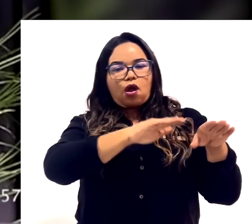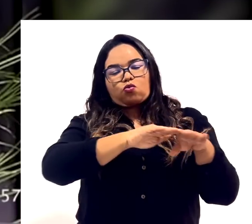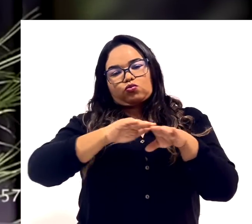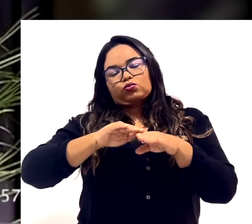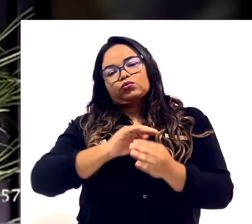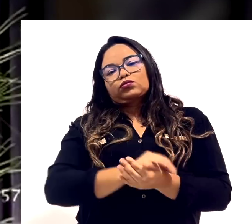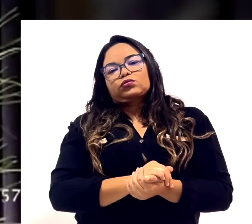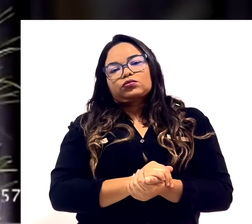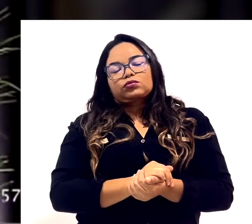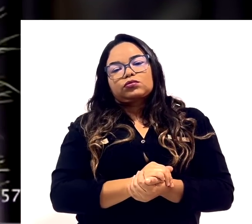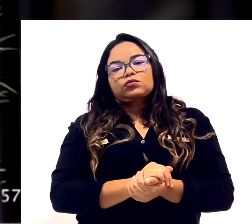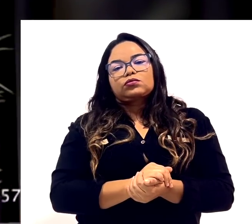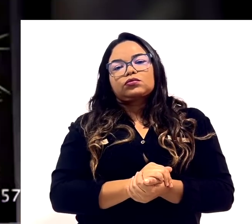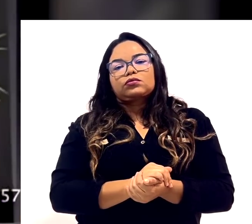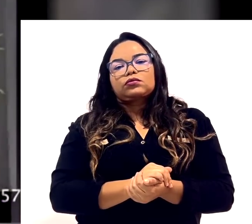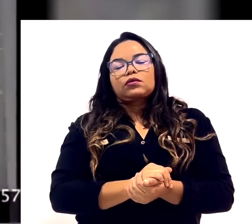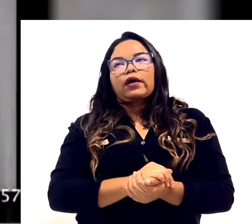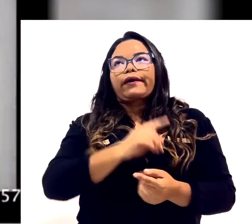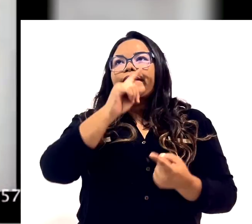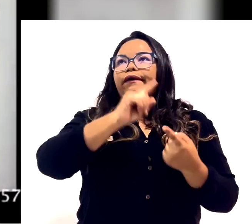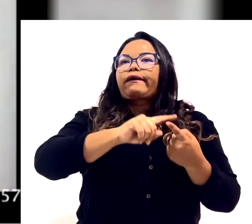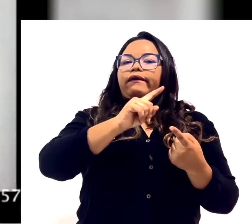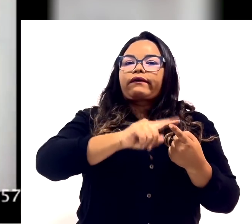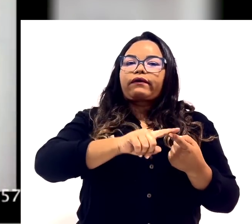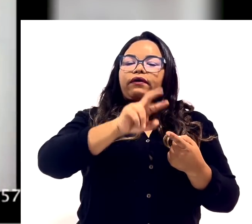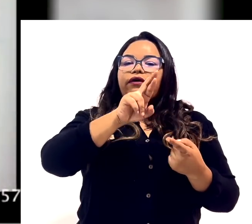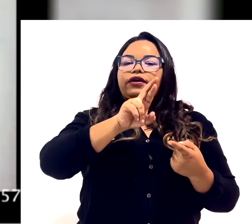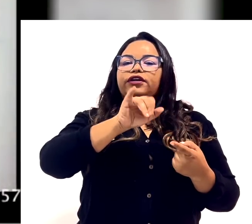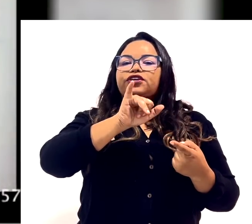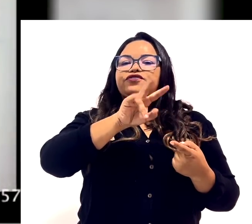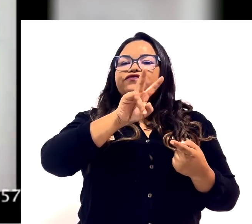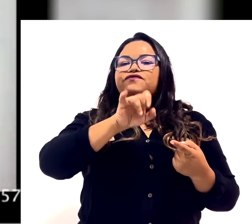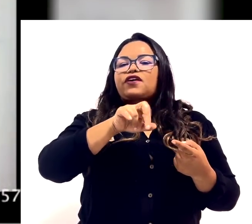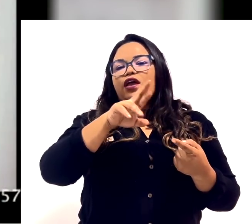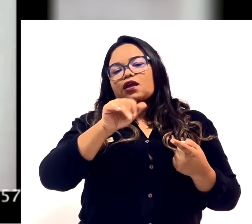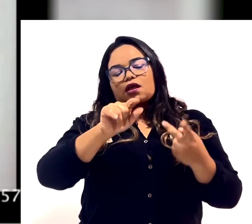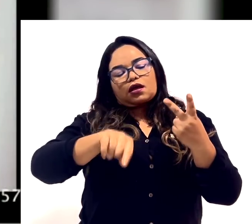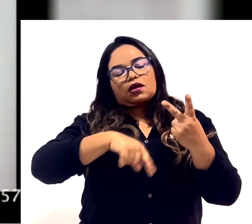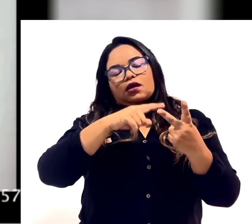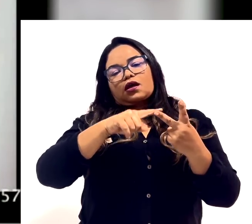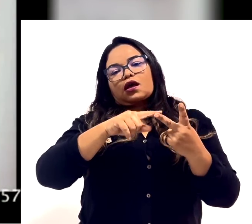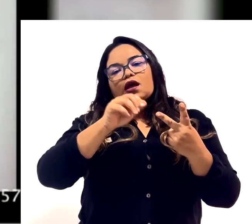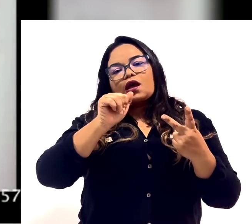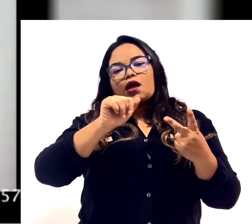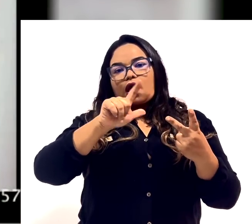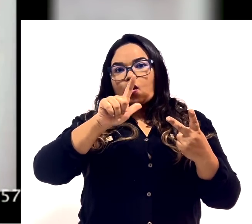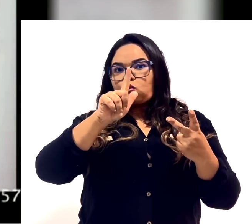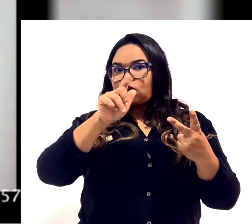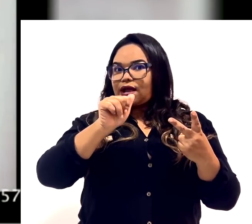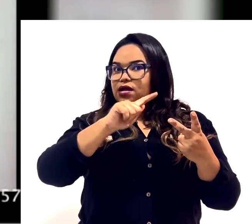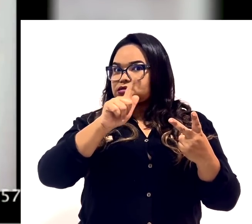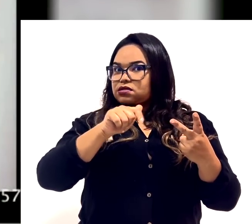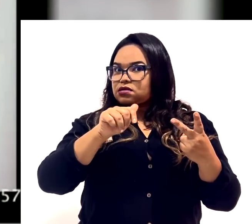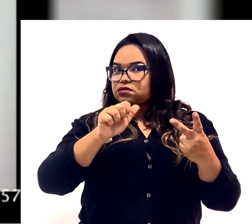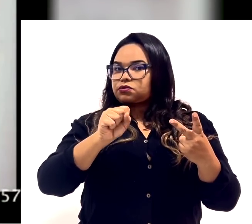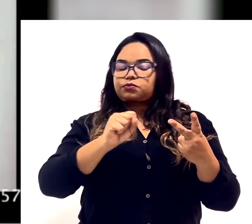Quase. Uma é a de Rivera e outra é a de Alcázar.